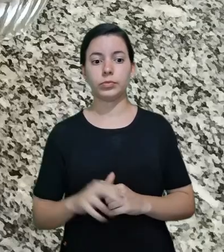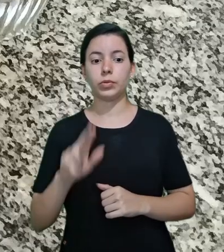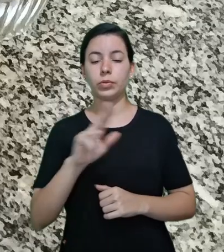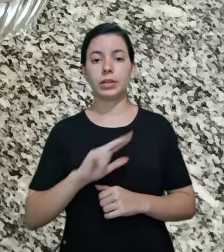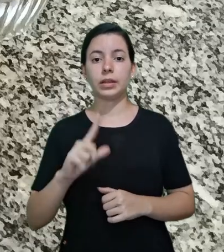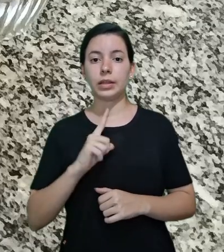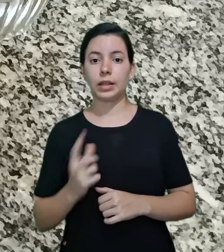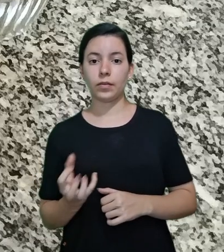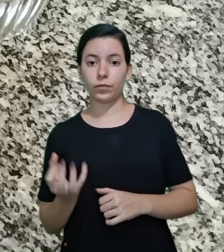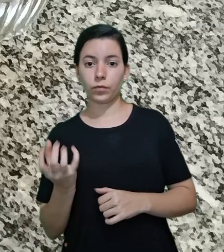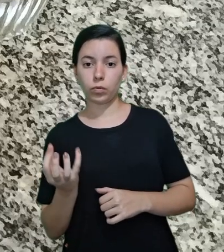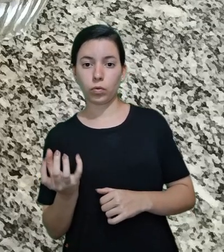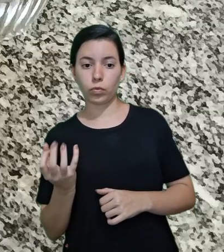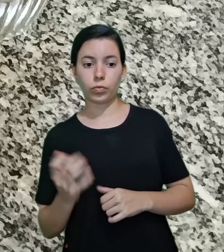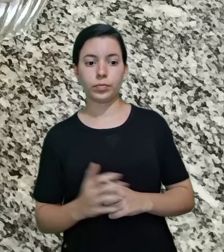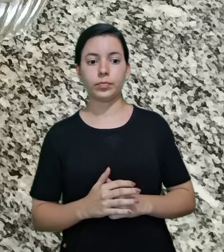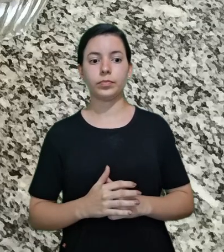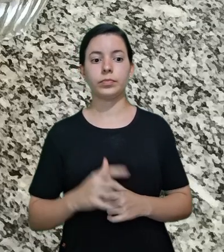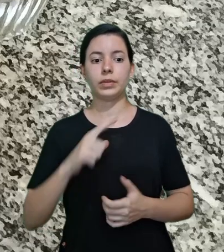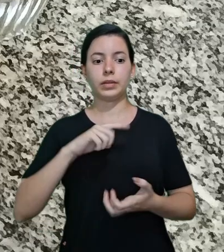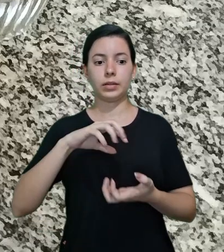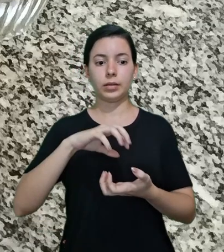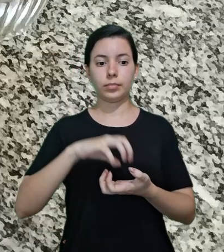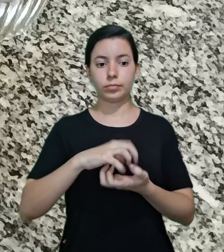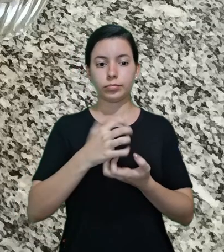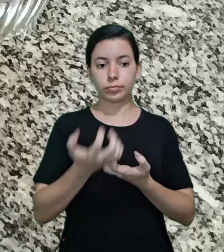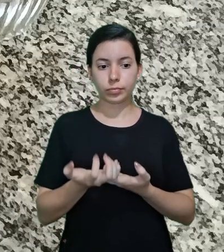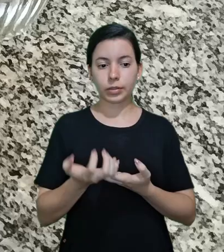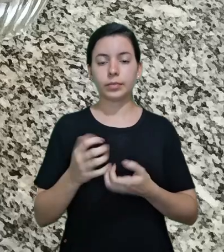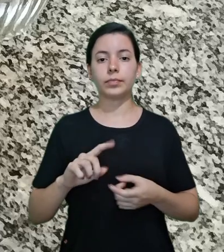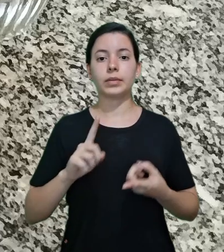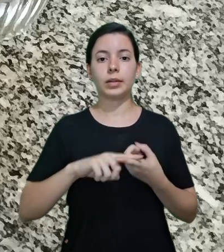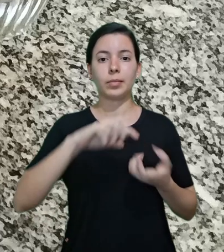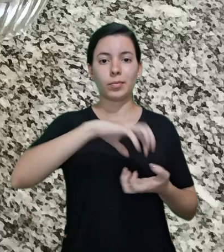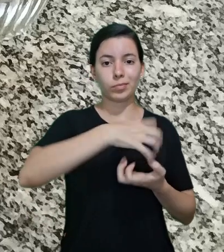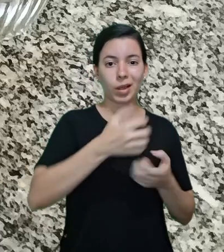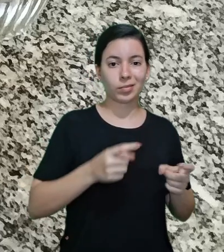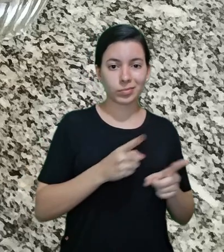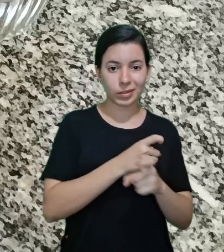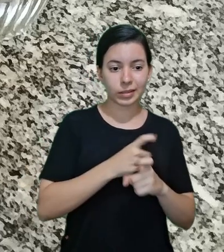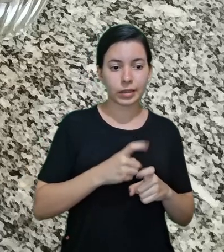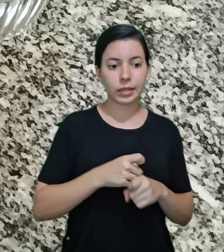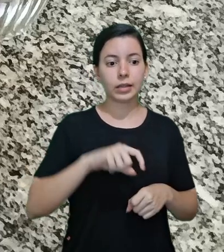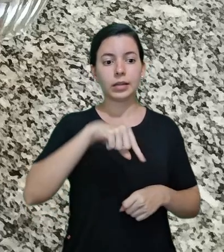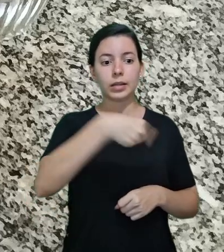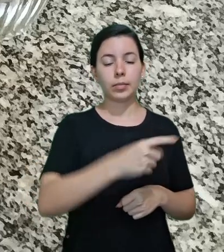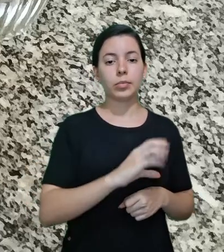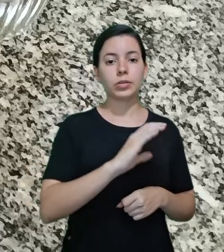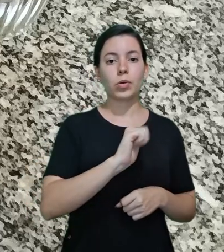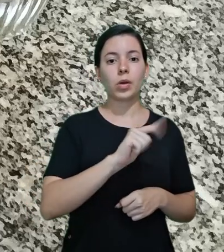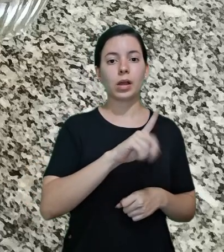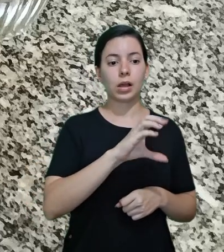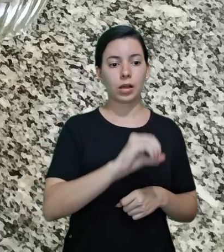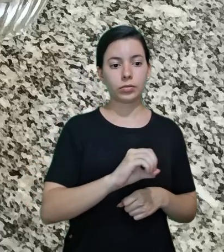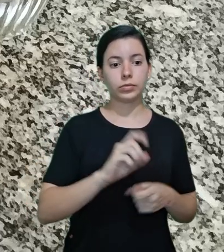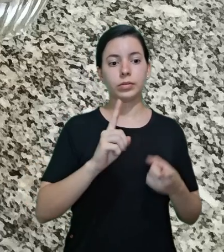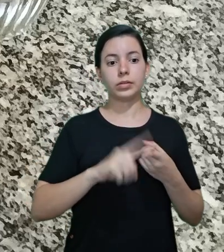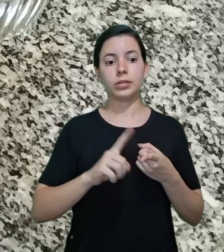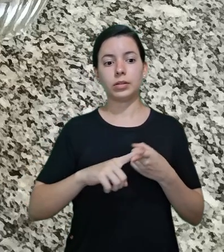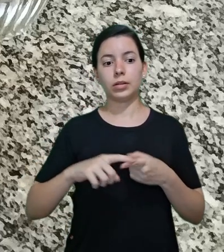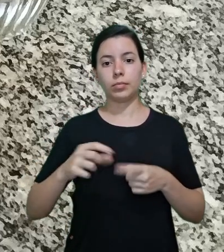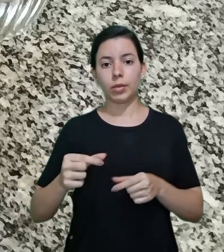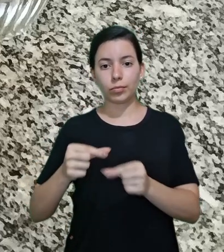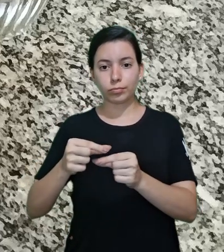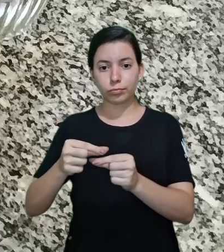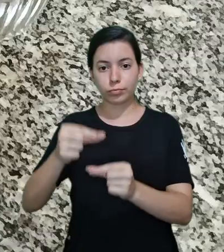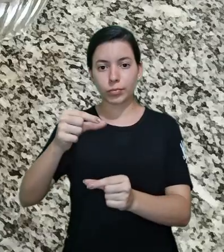bancada. Utilizamos materiais como a lamparina, placa com meio de cultura, placa com a bactéria, caldo com a bactéria e o meio